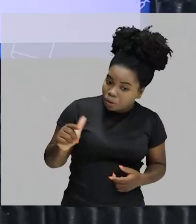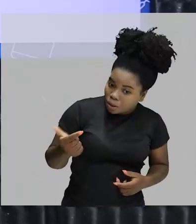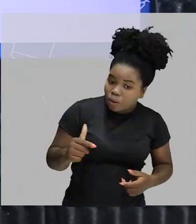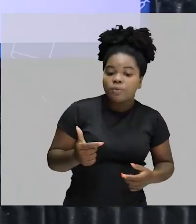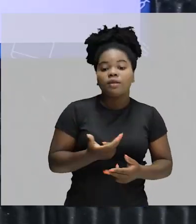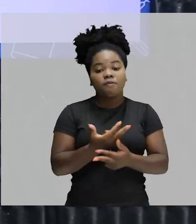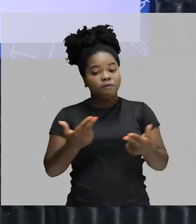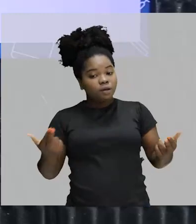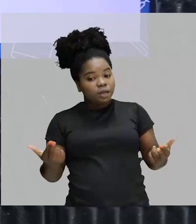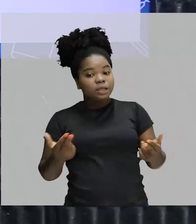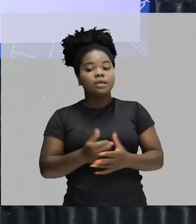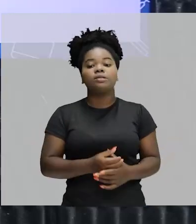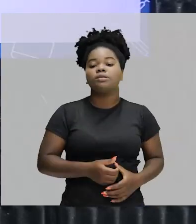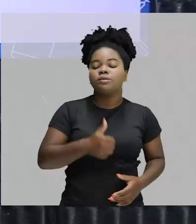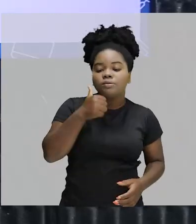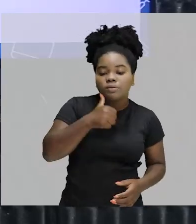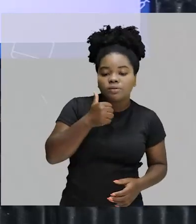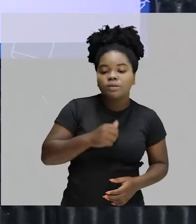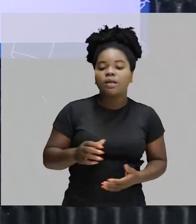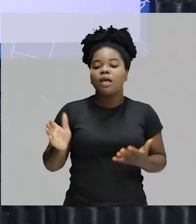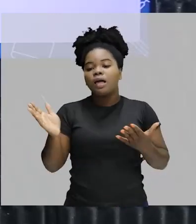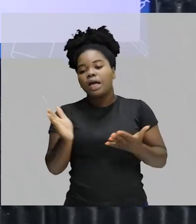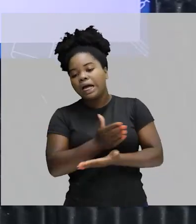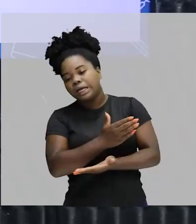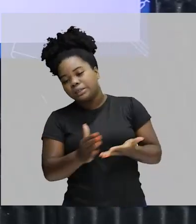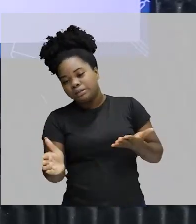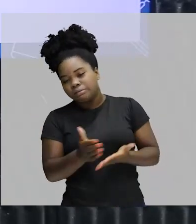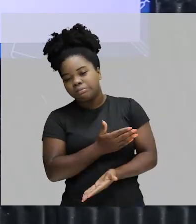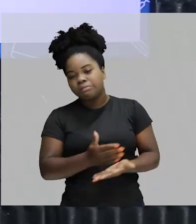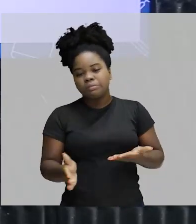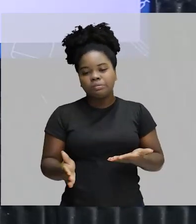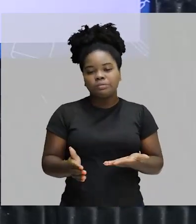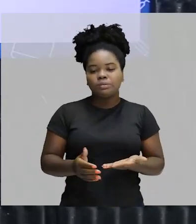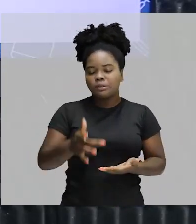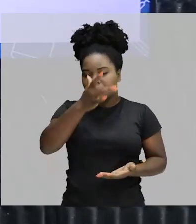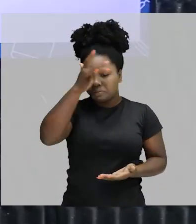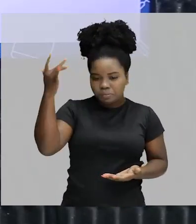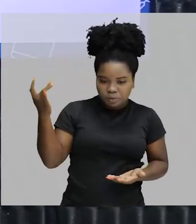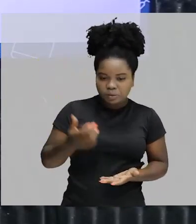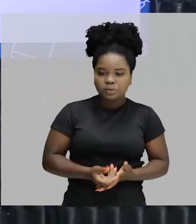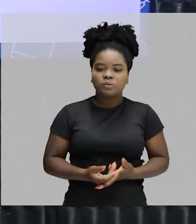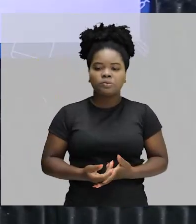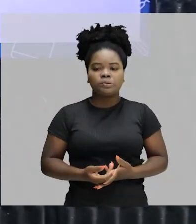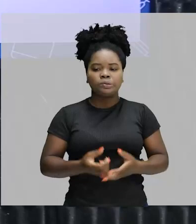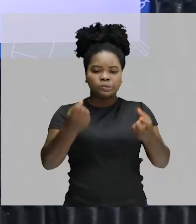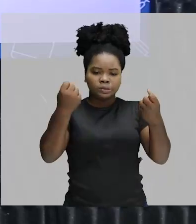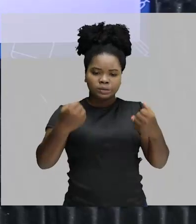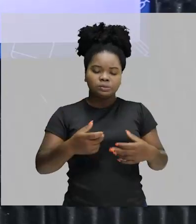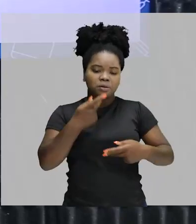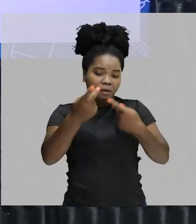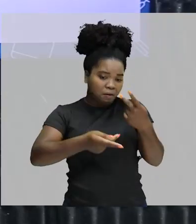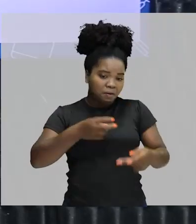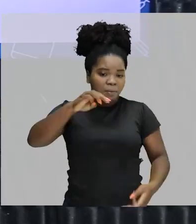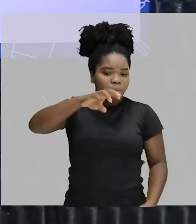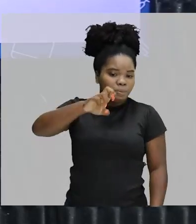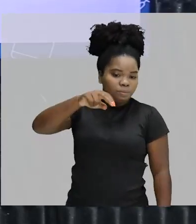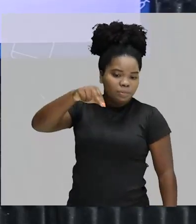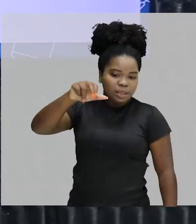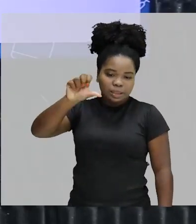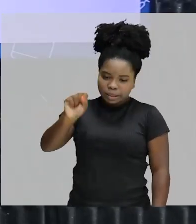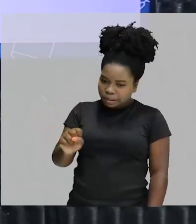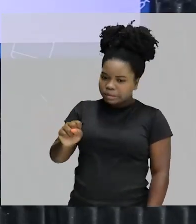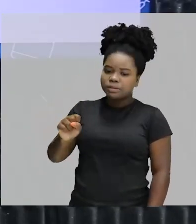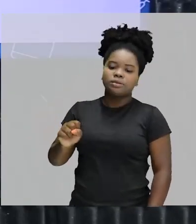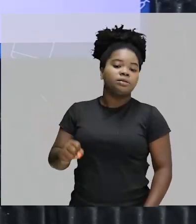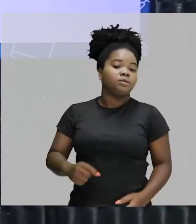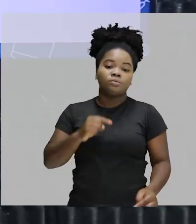feminino. Às vezes a gente ouve as pessoas dizer, estou menos cansada. Então, a palavra menos, ela não sofre essa variação de gênero. Ela